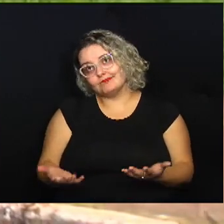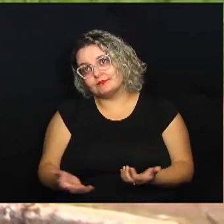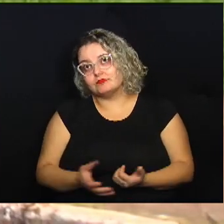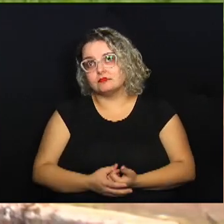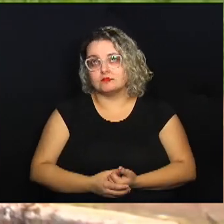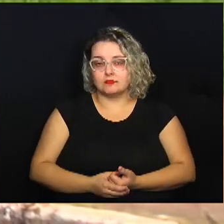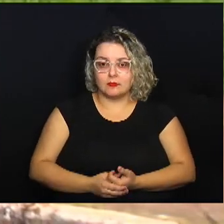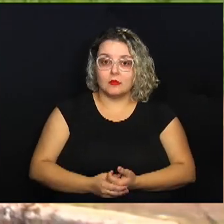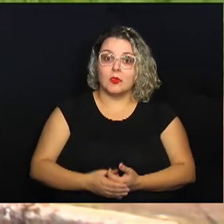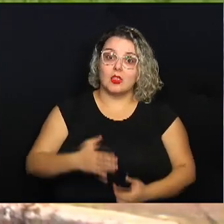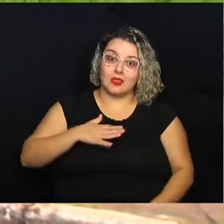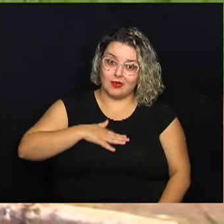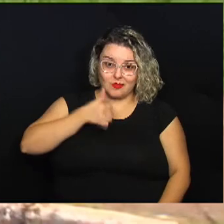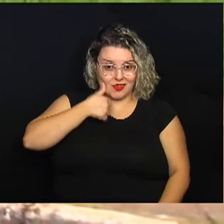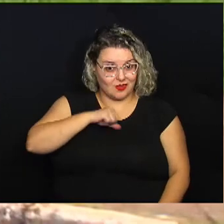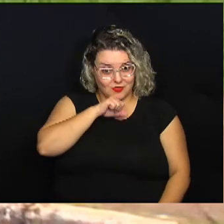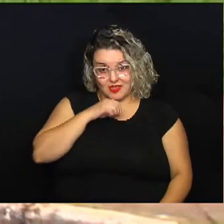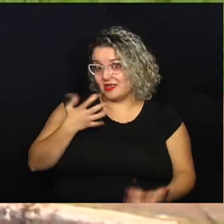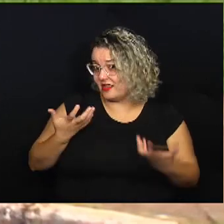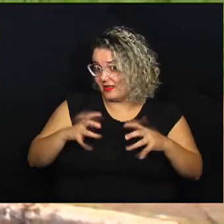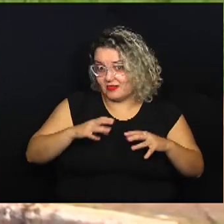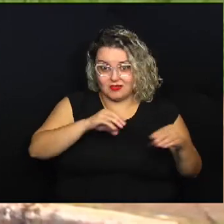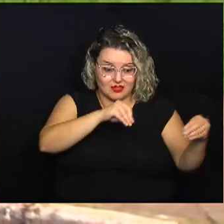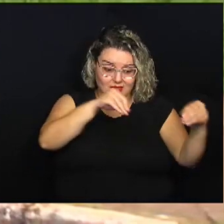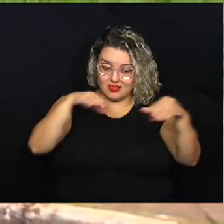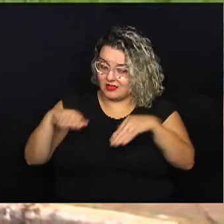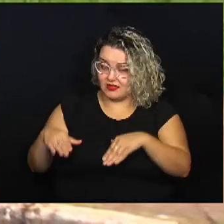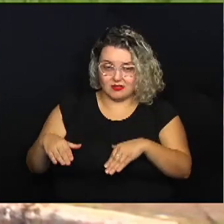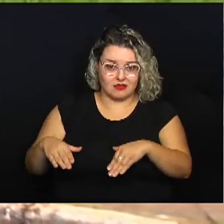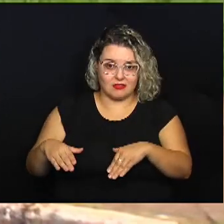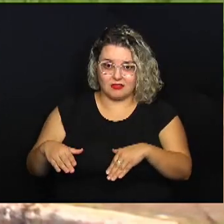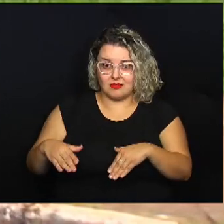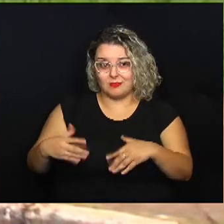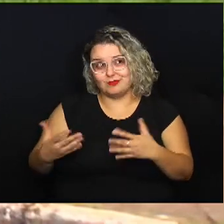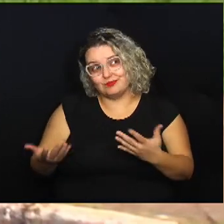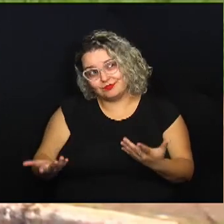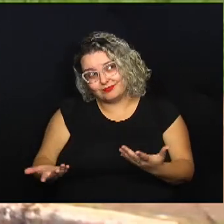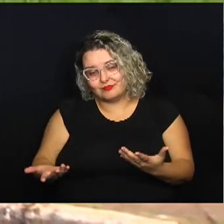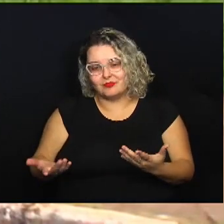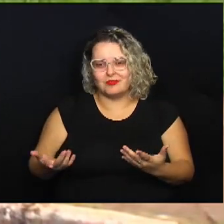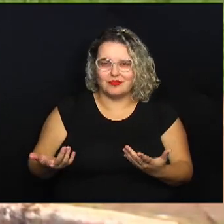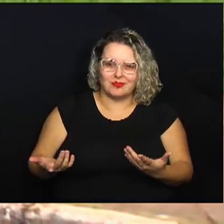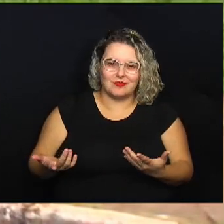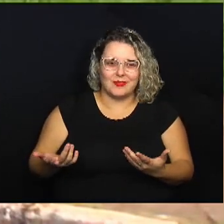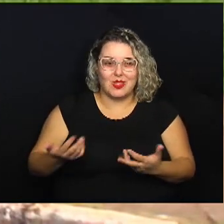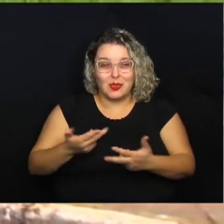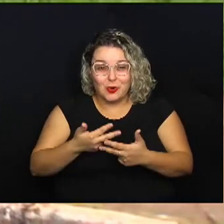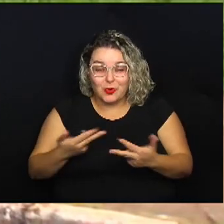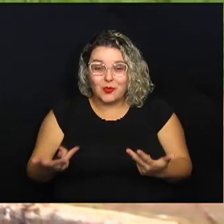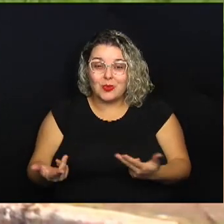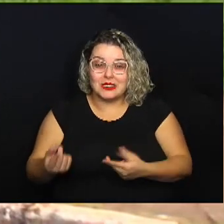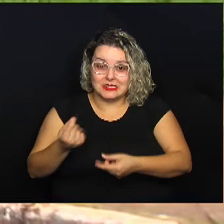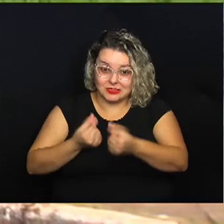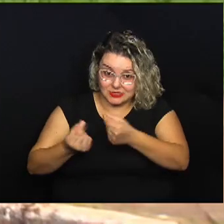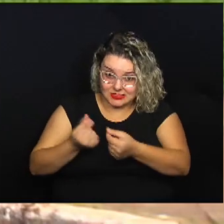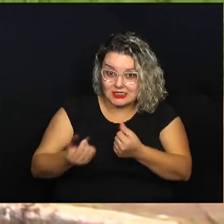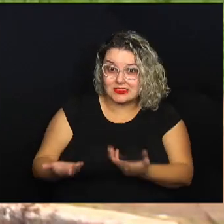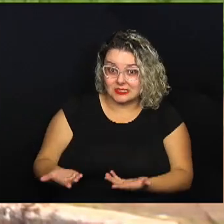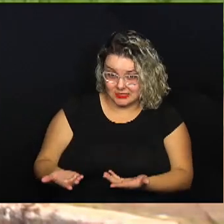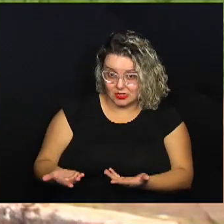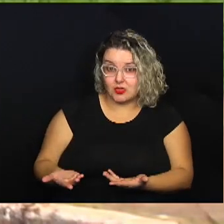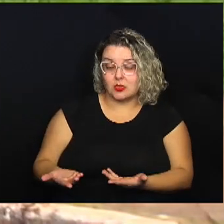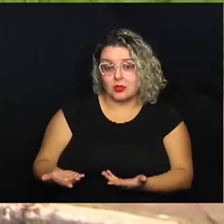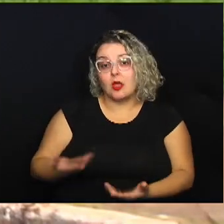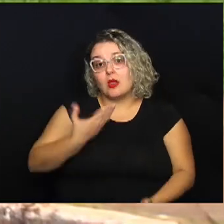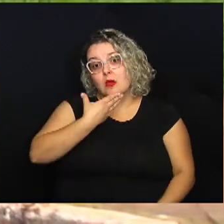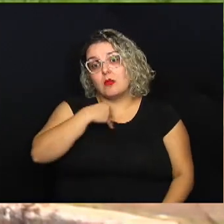A minha mãe não queria que eu visse por certas coisas assim econômicas. E meu